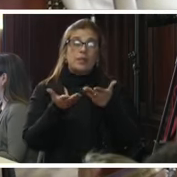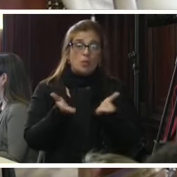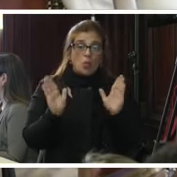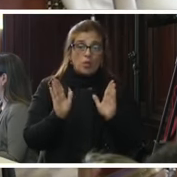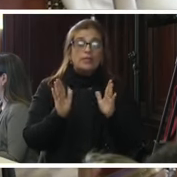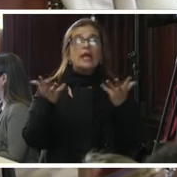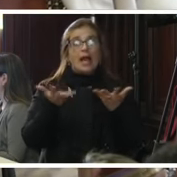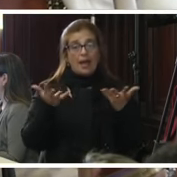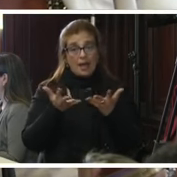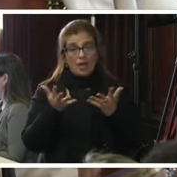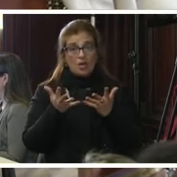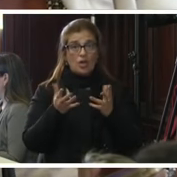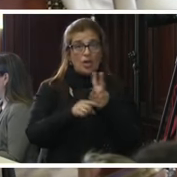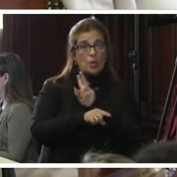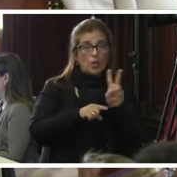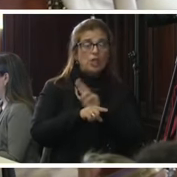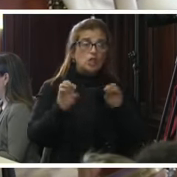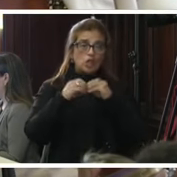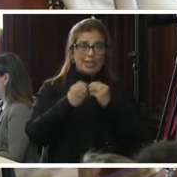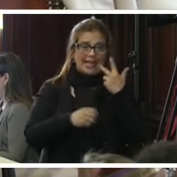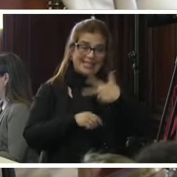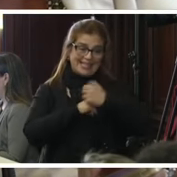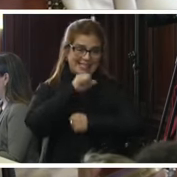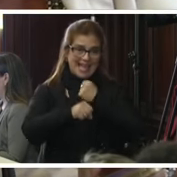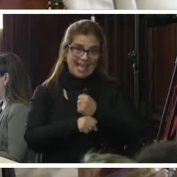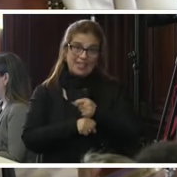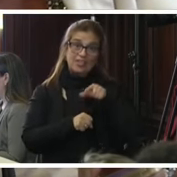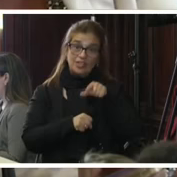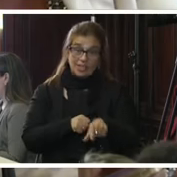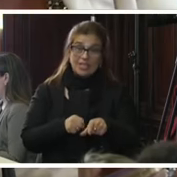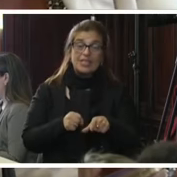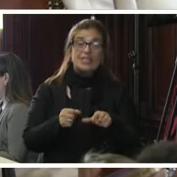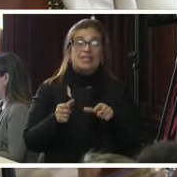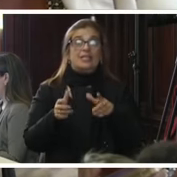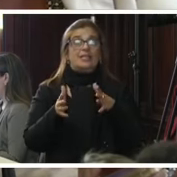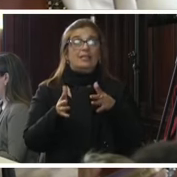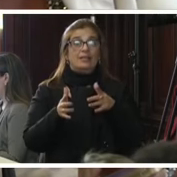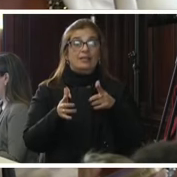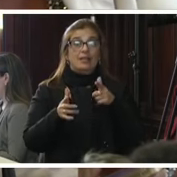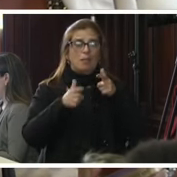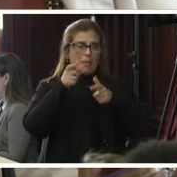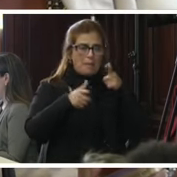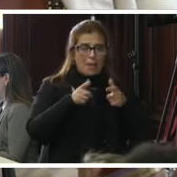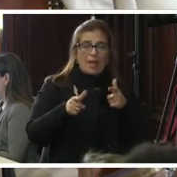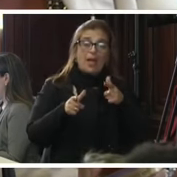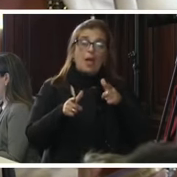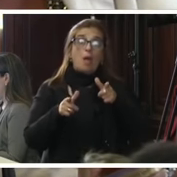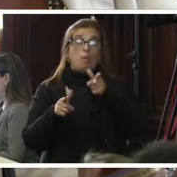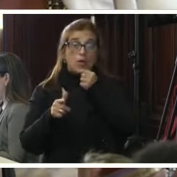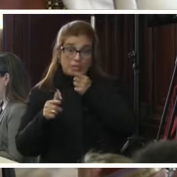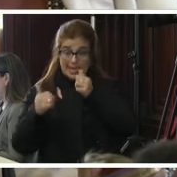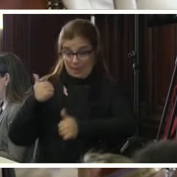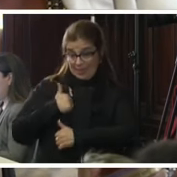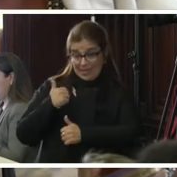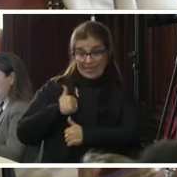a pequena Maria Eduarda, de apenas 13 anos, foi atingida a tiros de fuzil disparados por policiais militares em direção a uma